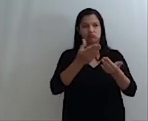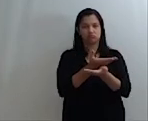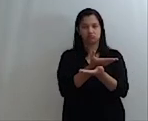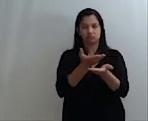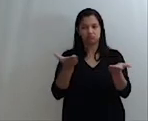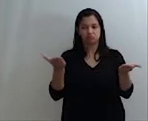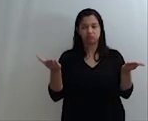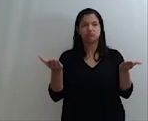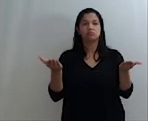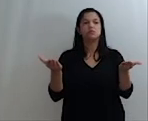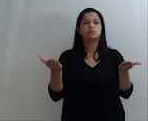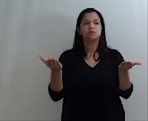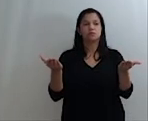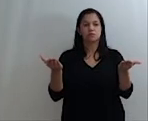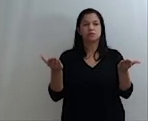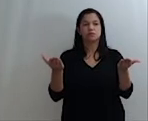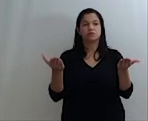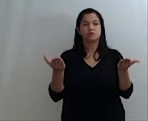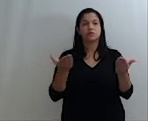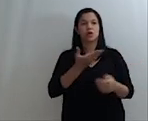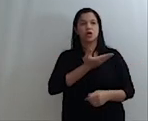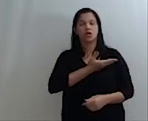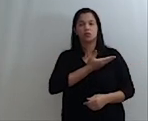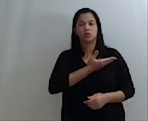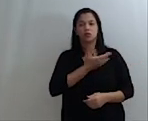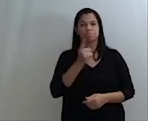a amiga da corte